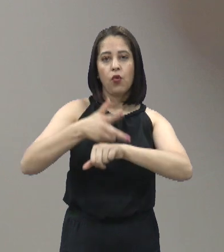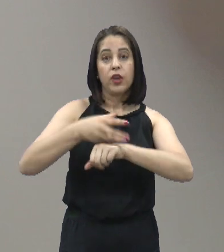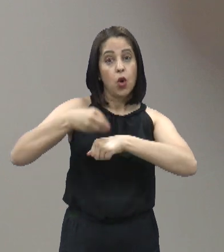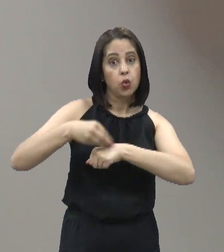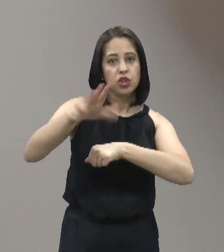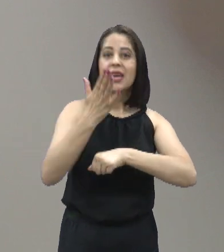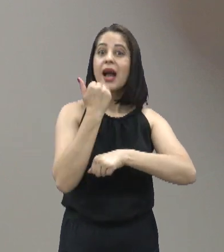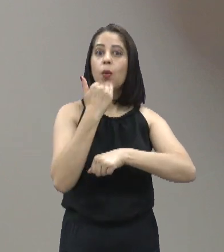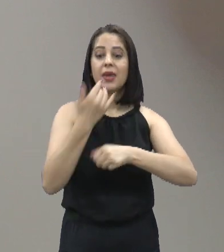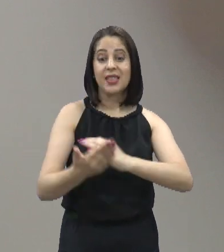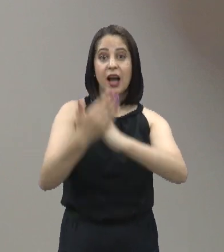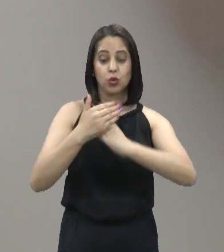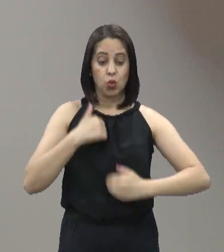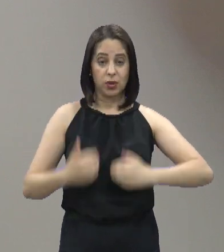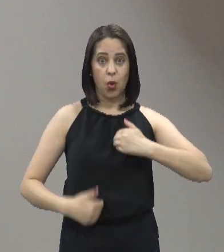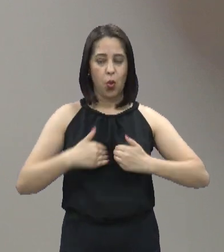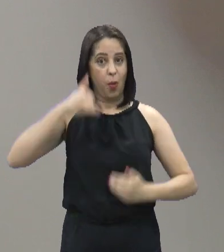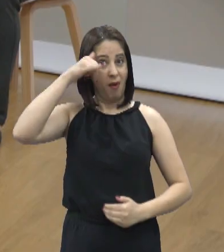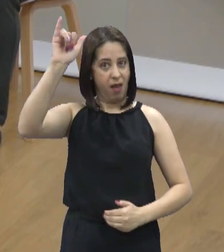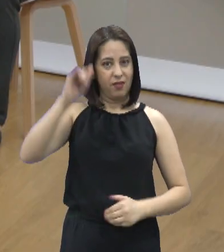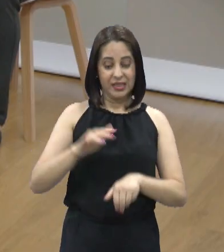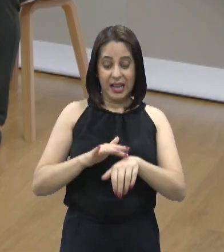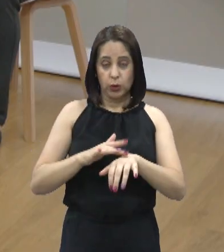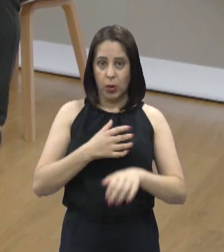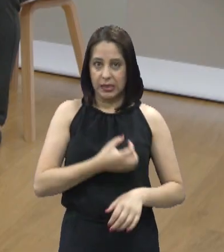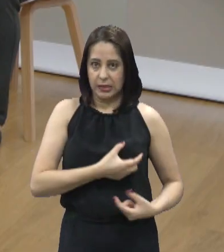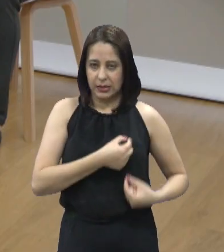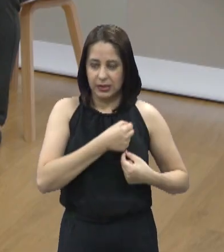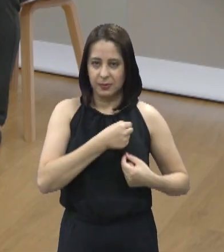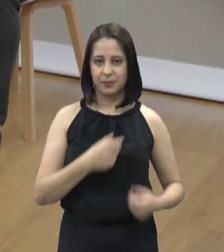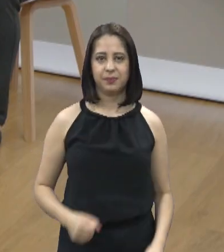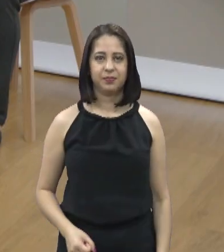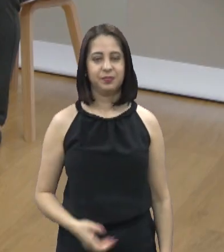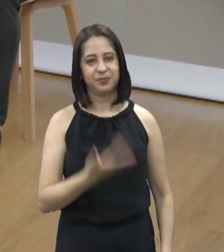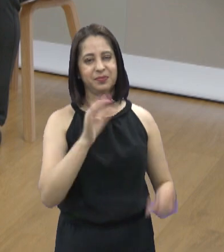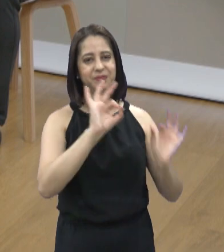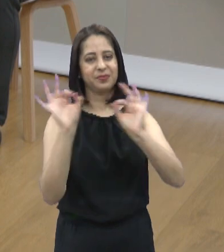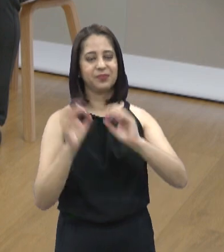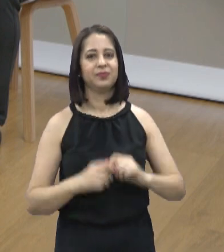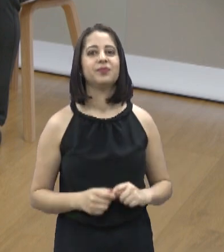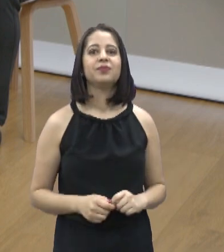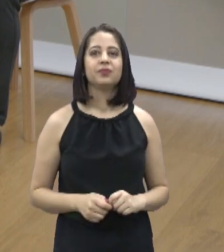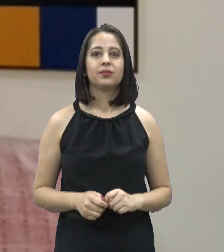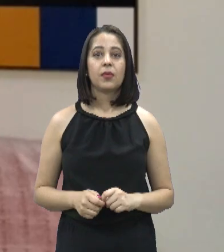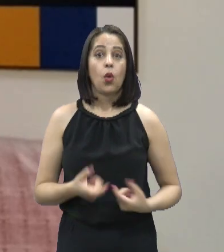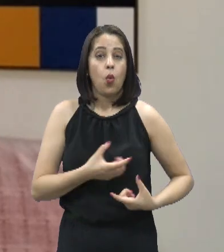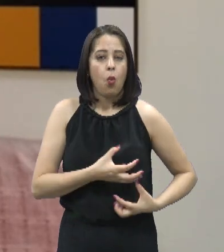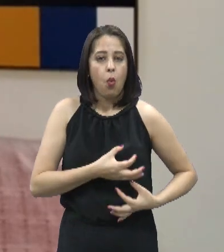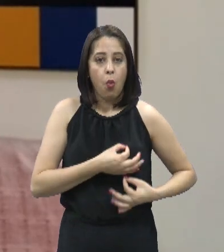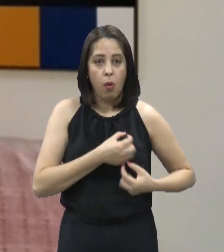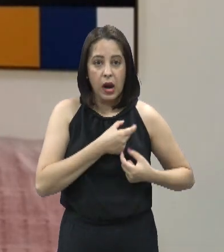ajudam na prevenção do câncer de mama. Dr. Luiz, vamos conferir? O câncer de mama é uma